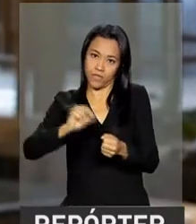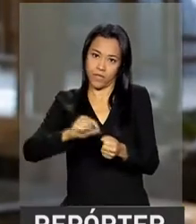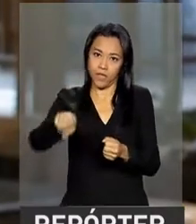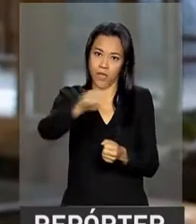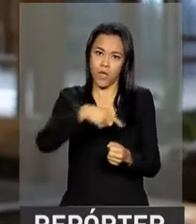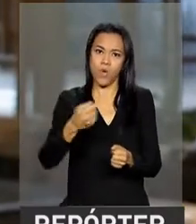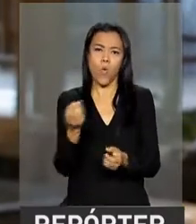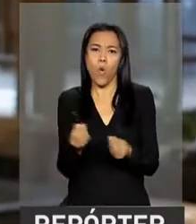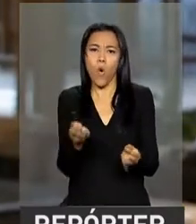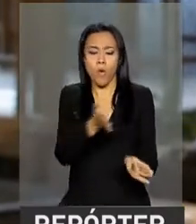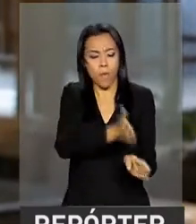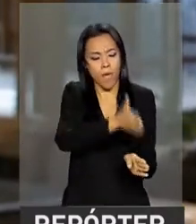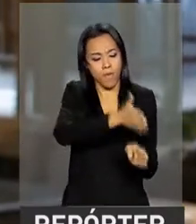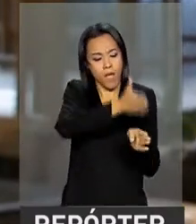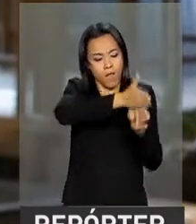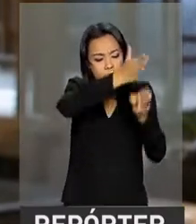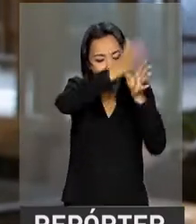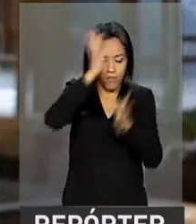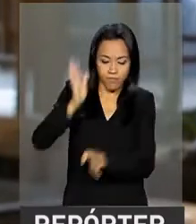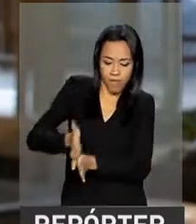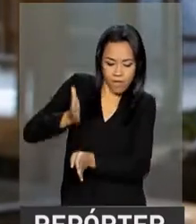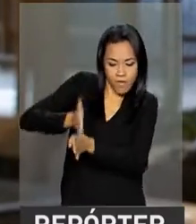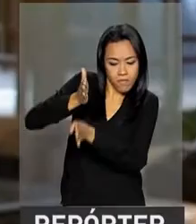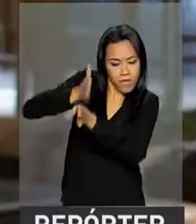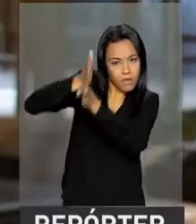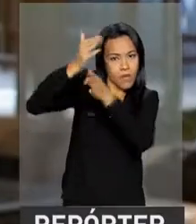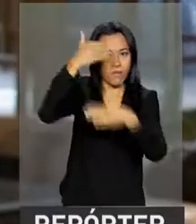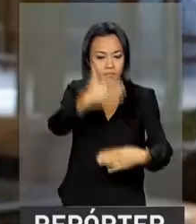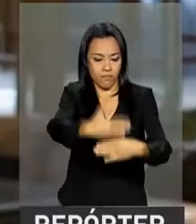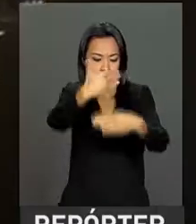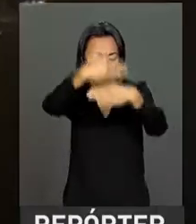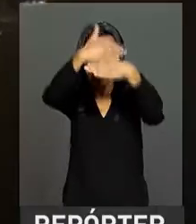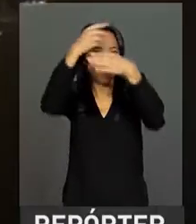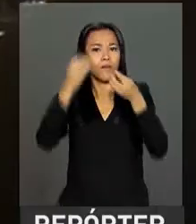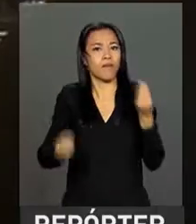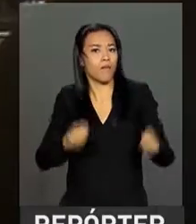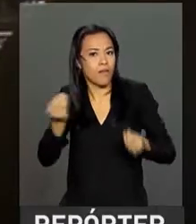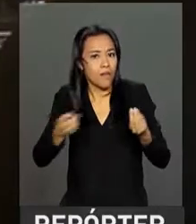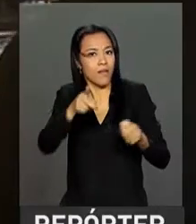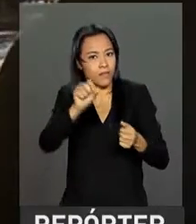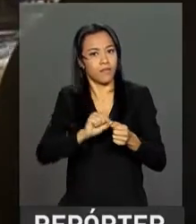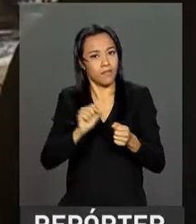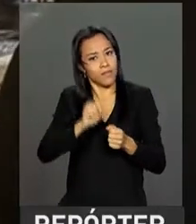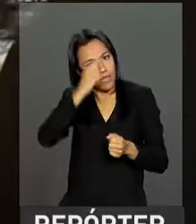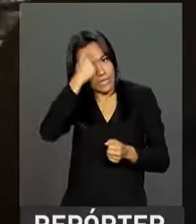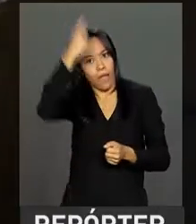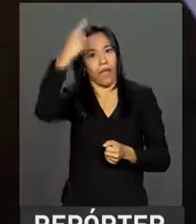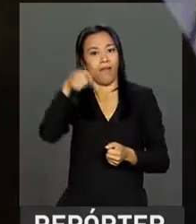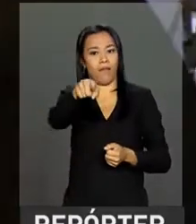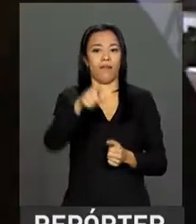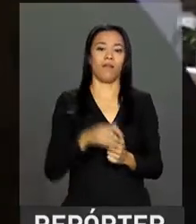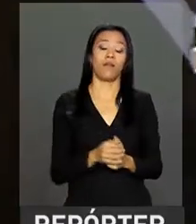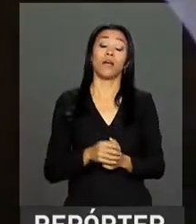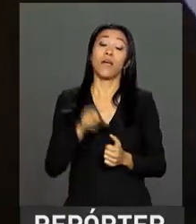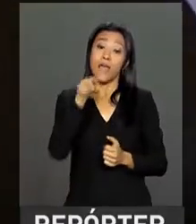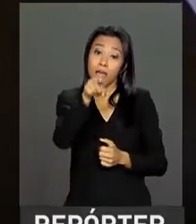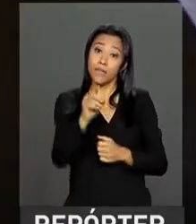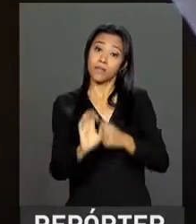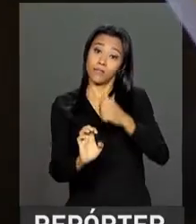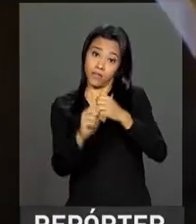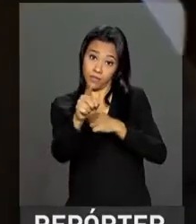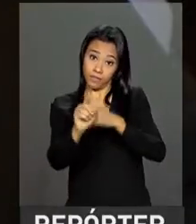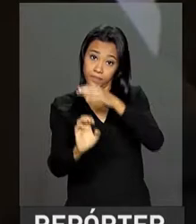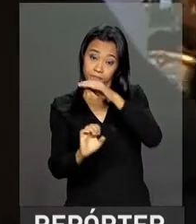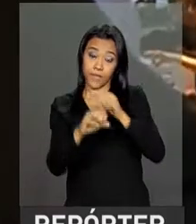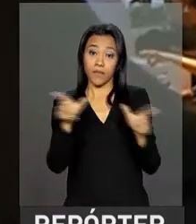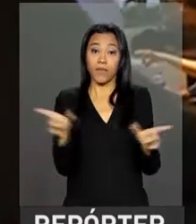com edificações sustentáveis e eficientes com a ajuda do programa nacional conexão startup indústria da